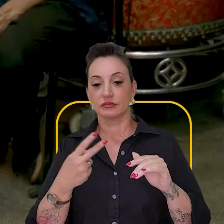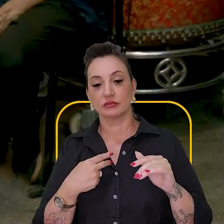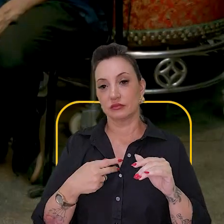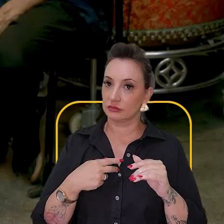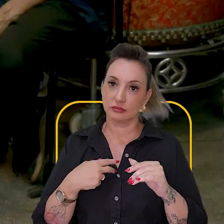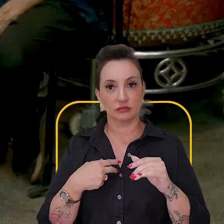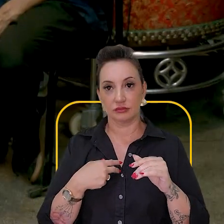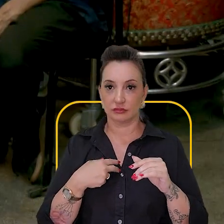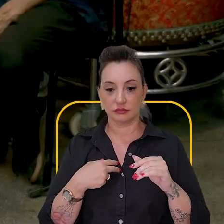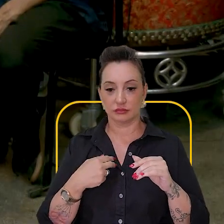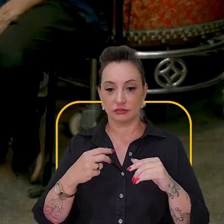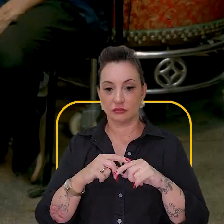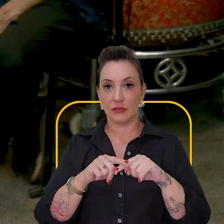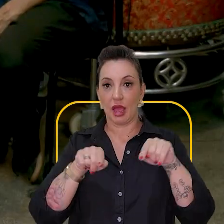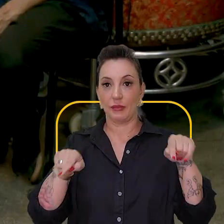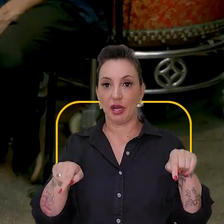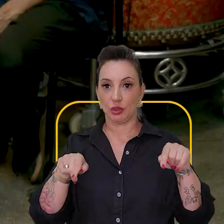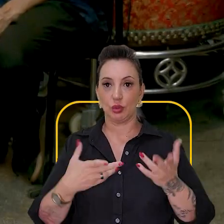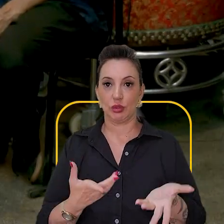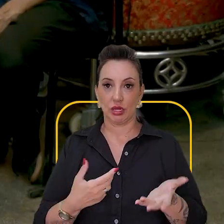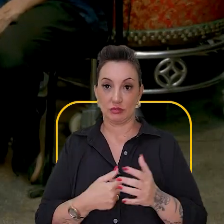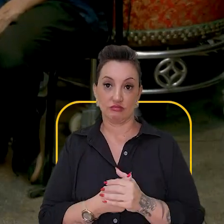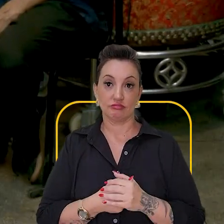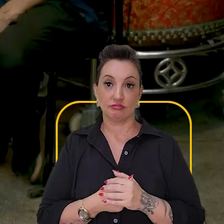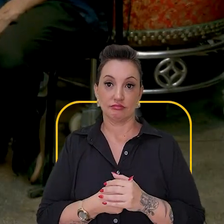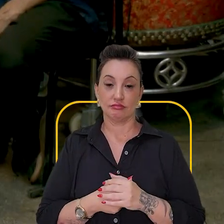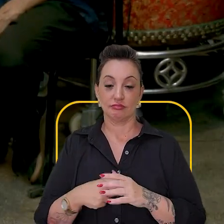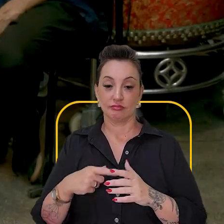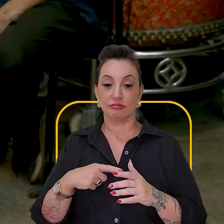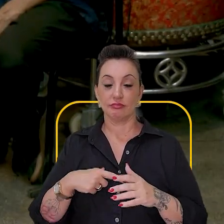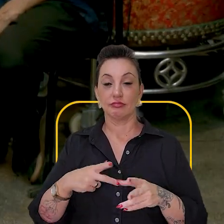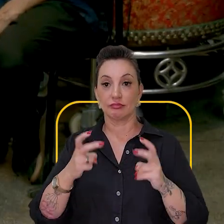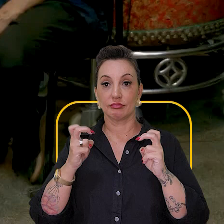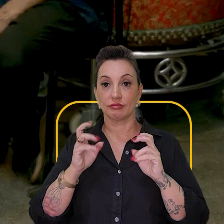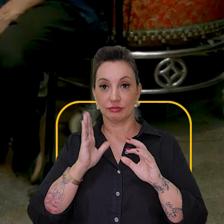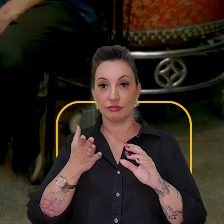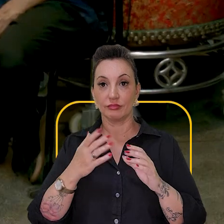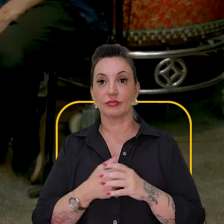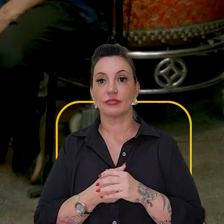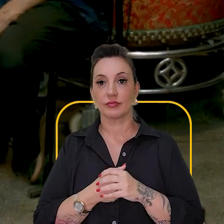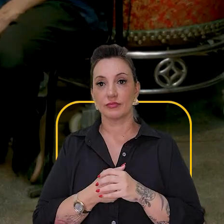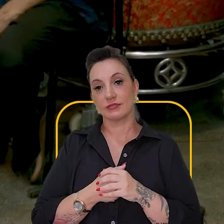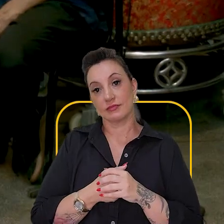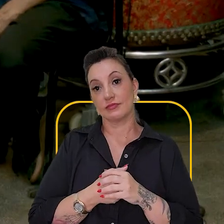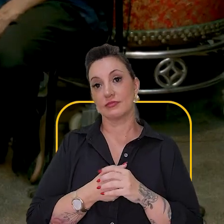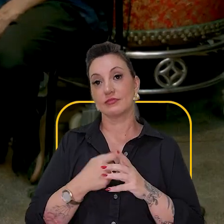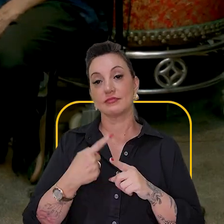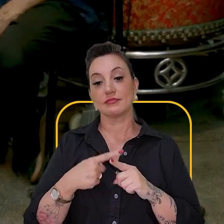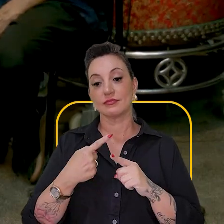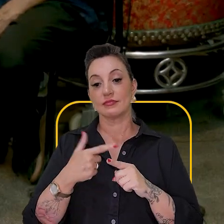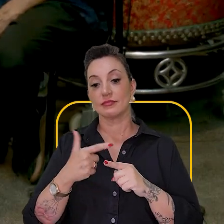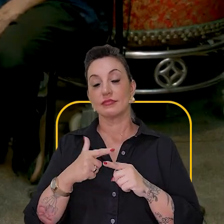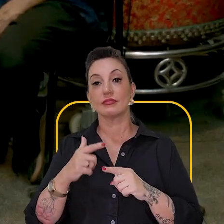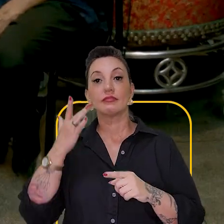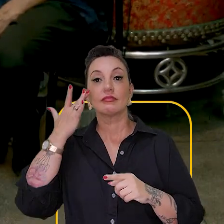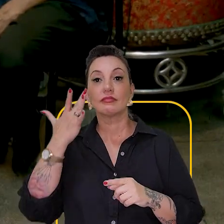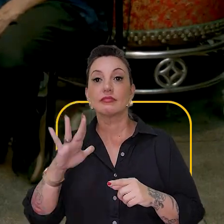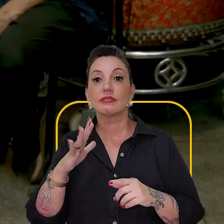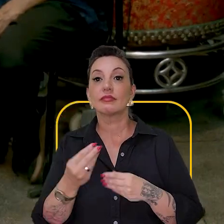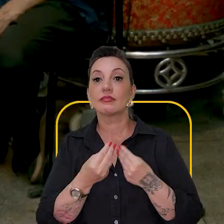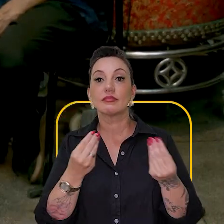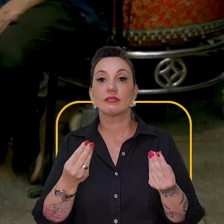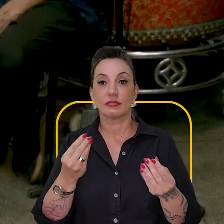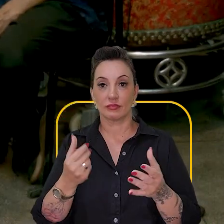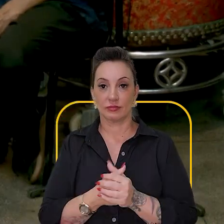exercício pro pescoço e mandar o cara fazer abertura mas tem Eu já vi gente fazer isso sim por ele não tem noção